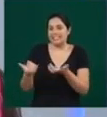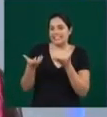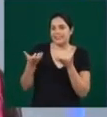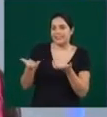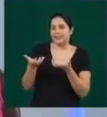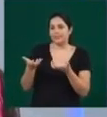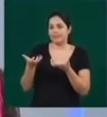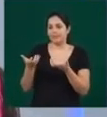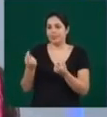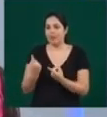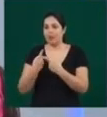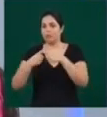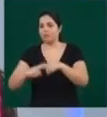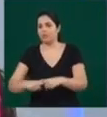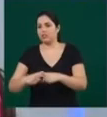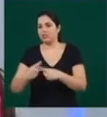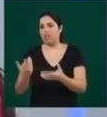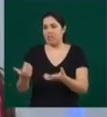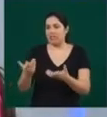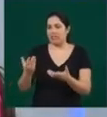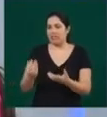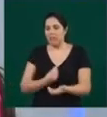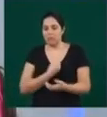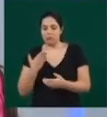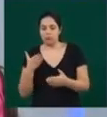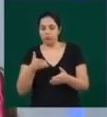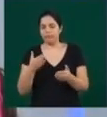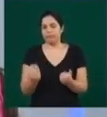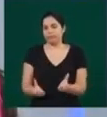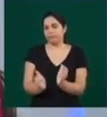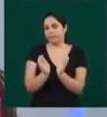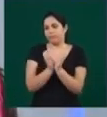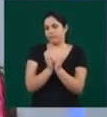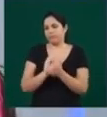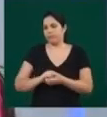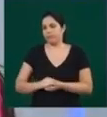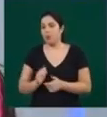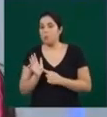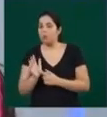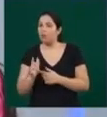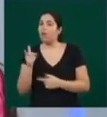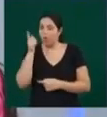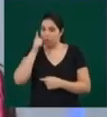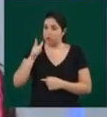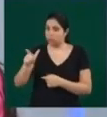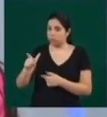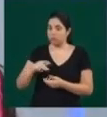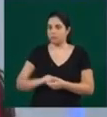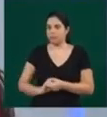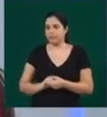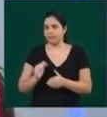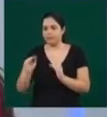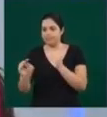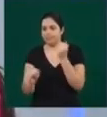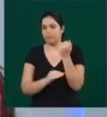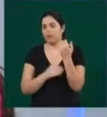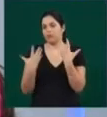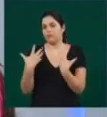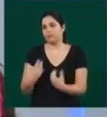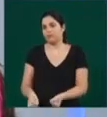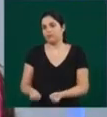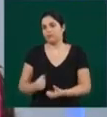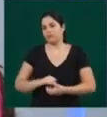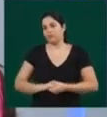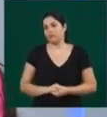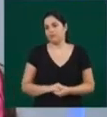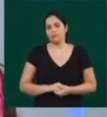às vezes, competir, ele quer participar daquele grupo, ele quer mostrar que dá conta, e ele se submete a